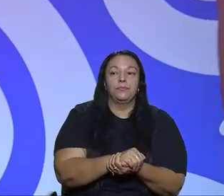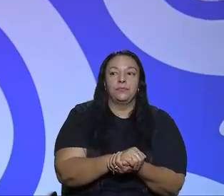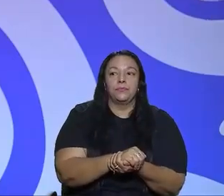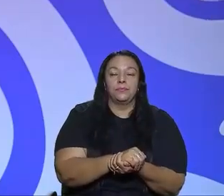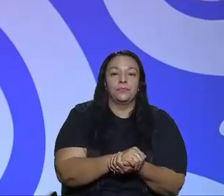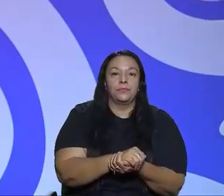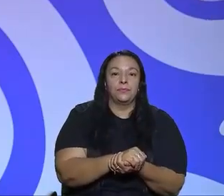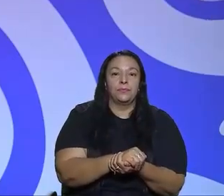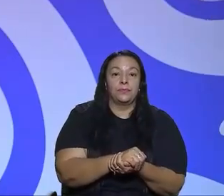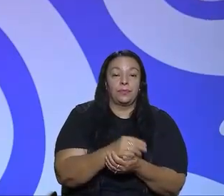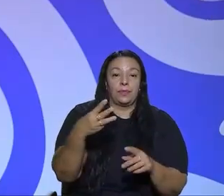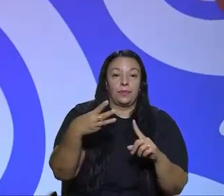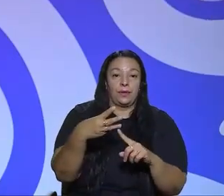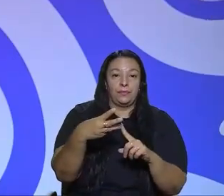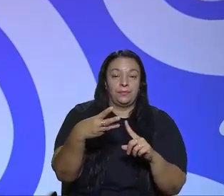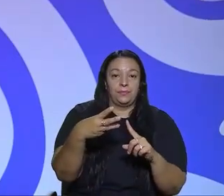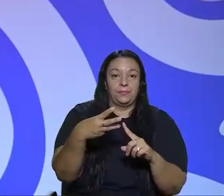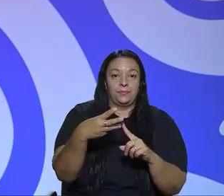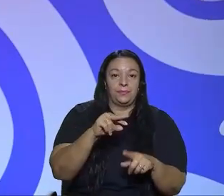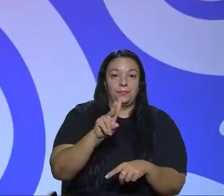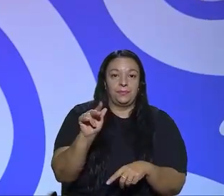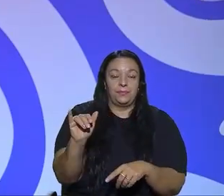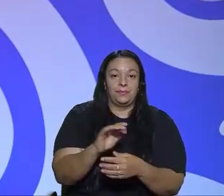anunciados. E o terceiro lugar vai para...